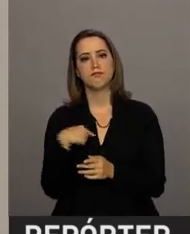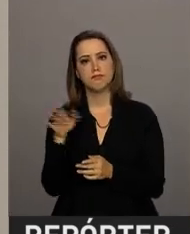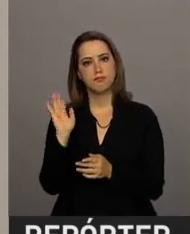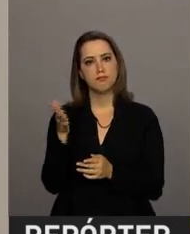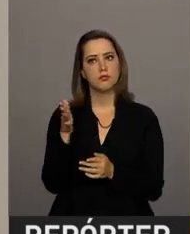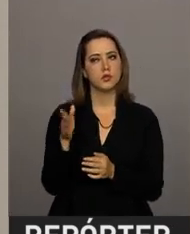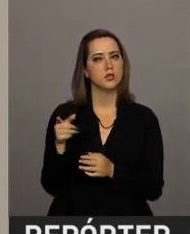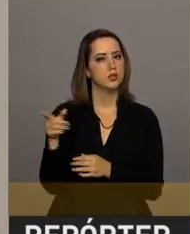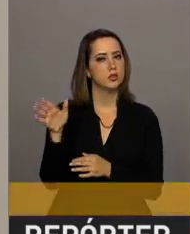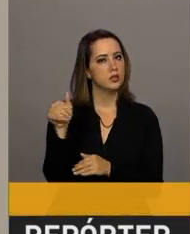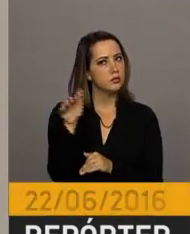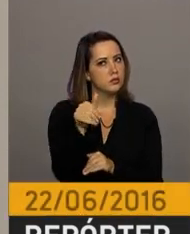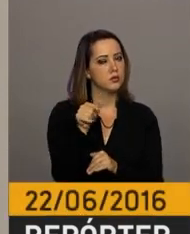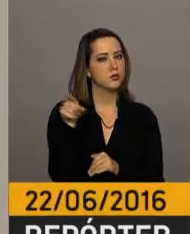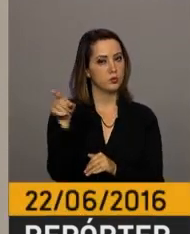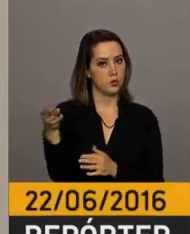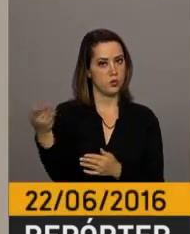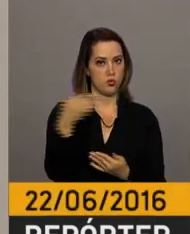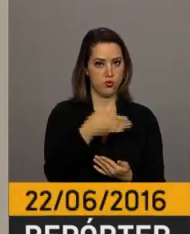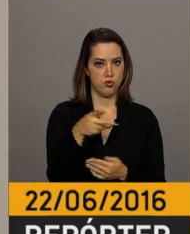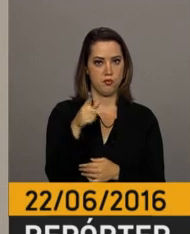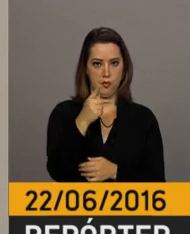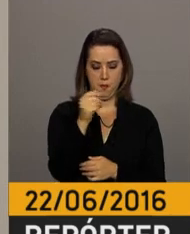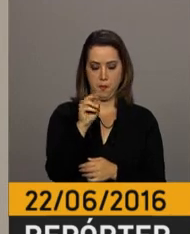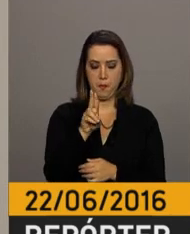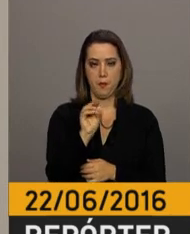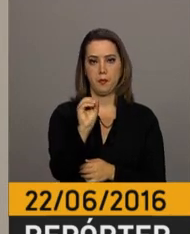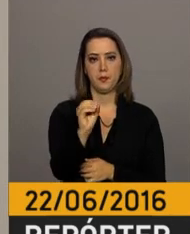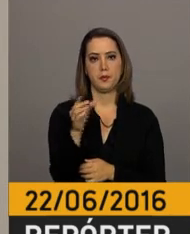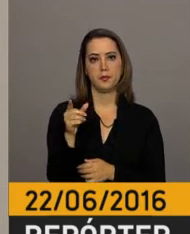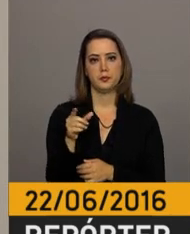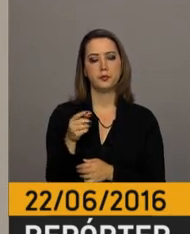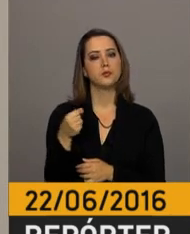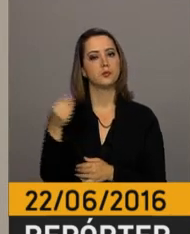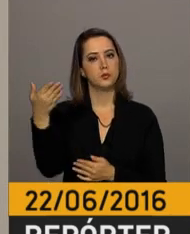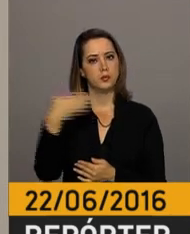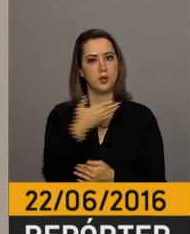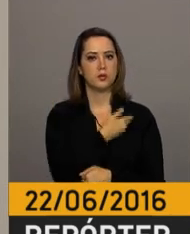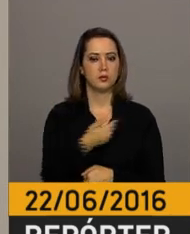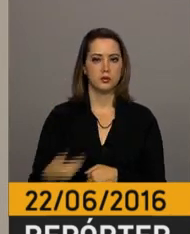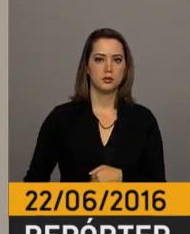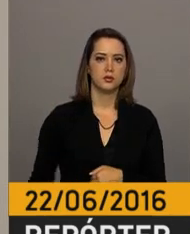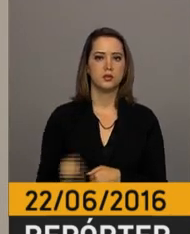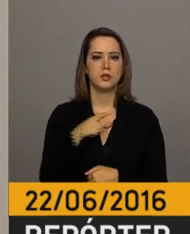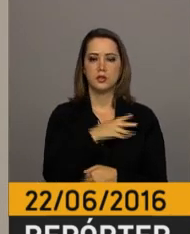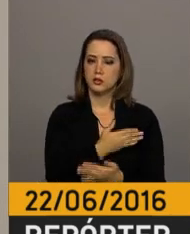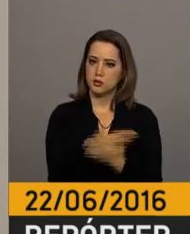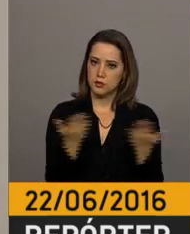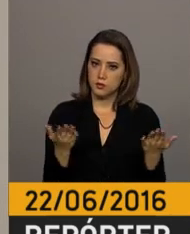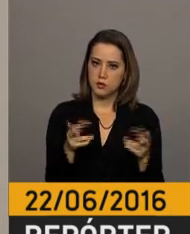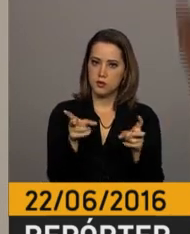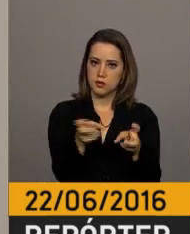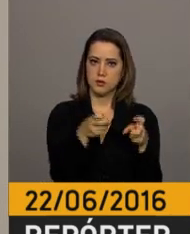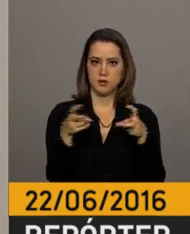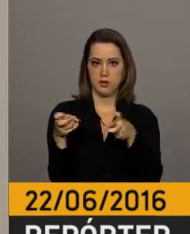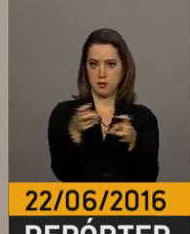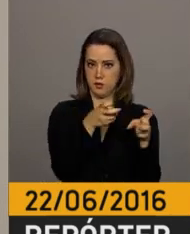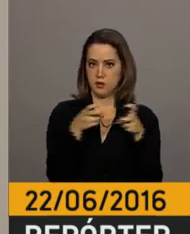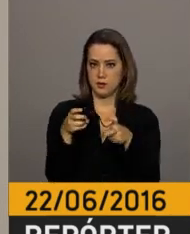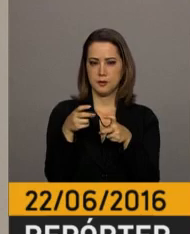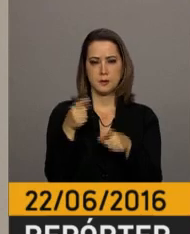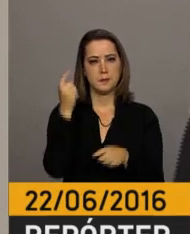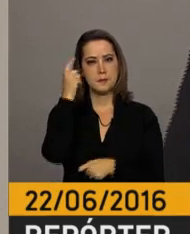trazer o Paulo Rabelo de Castro para o governo e vocês eu reitero perceberam a dinâmica do seu